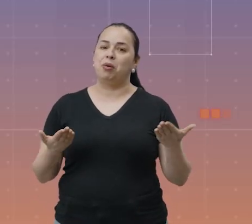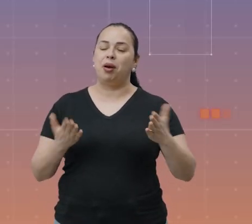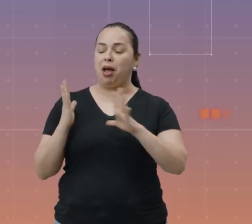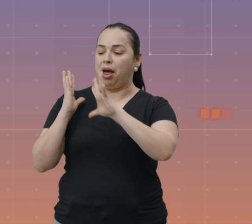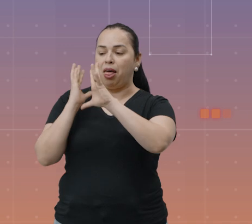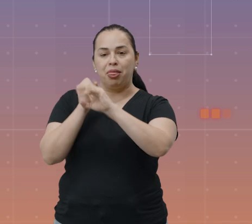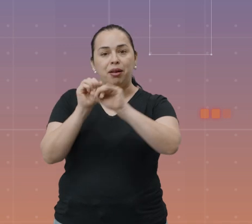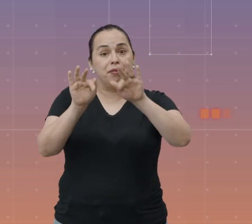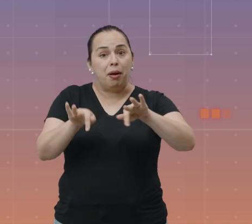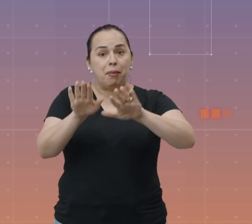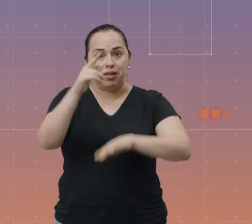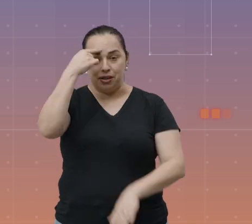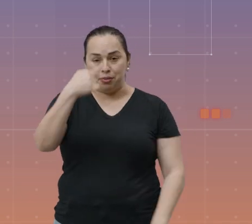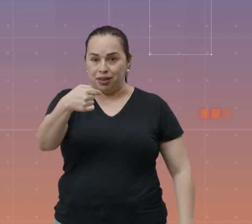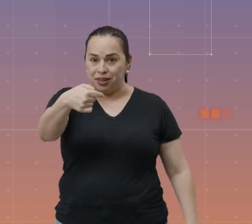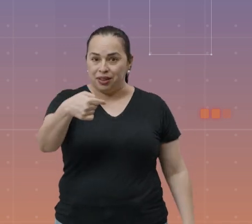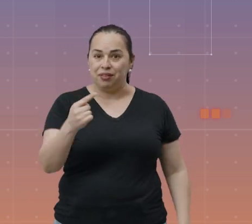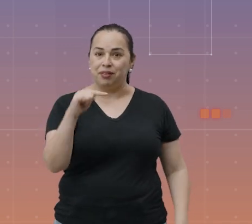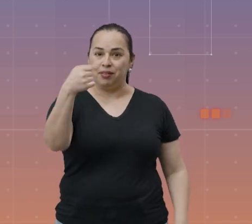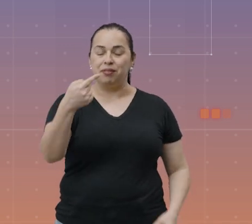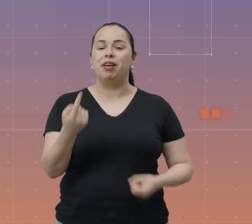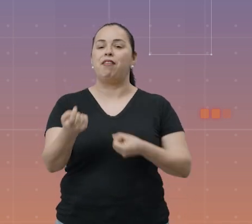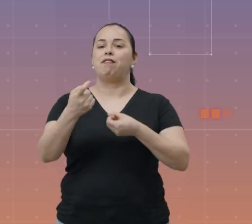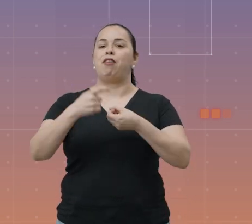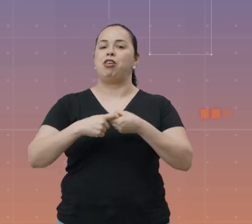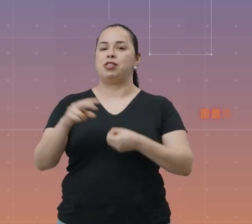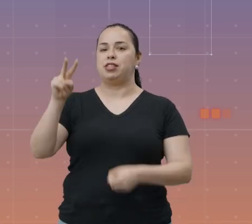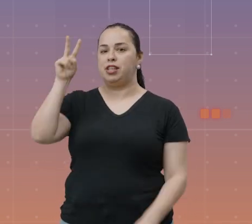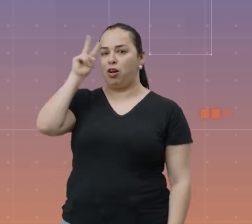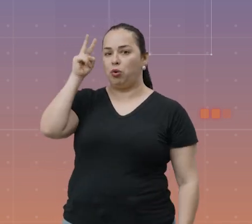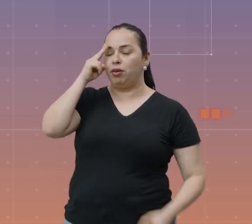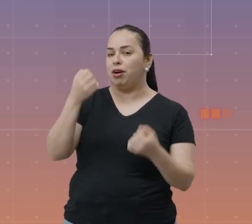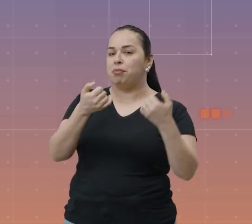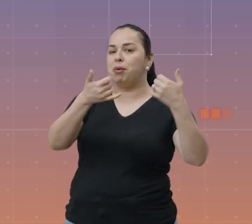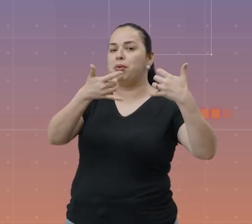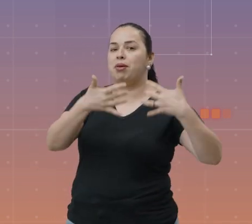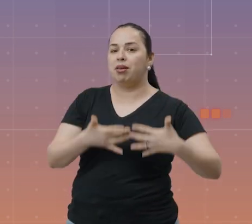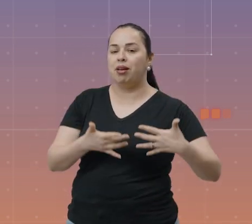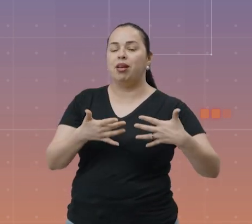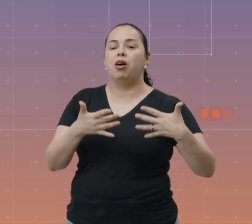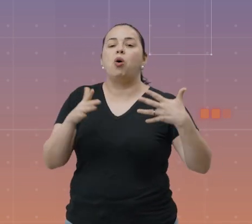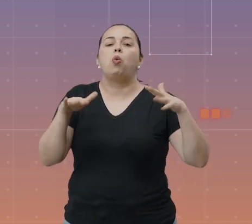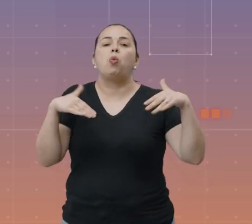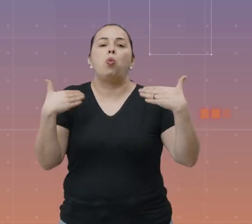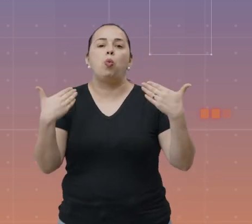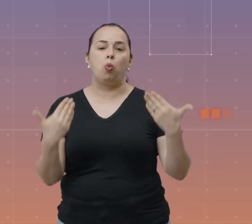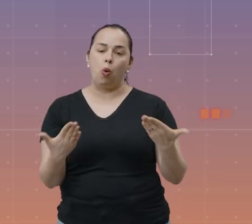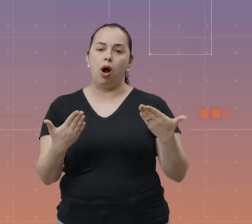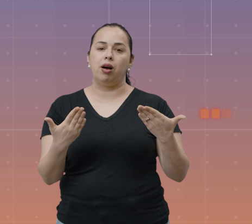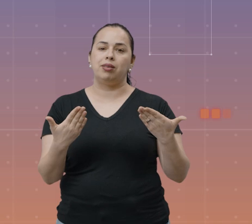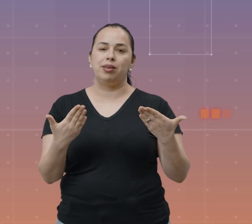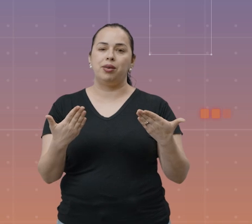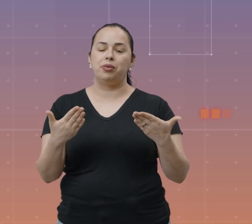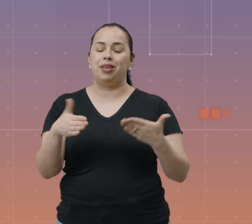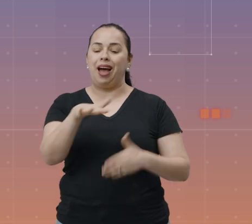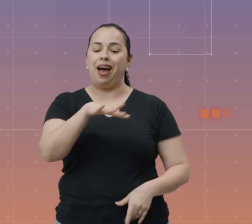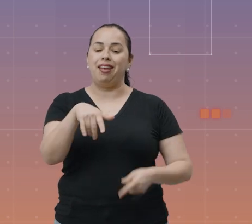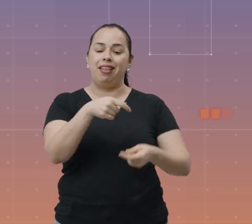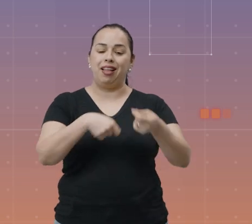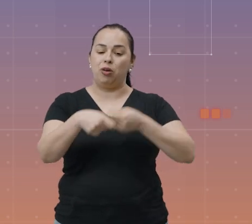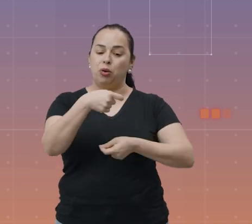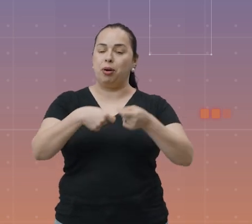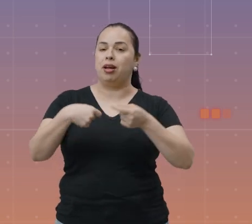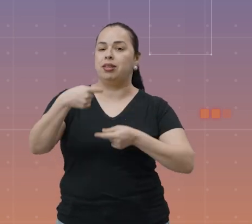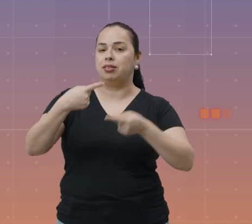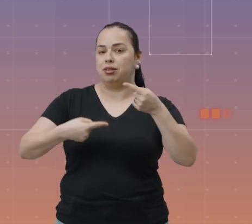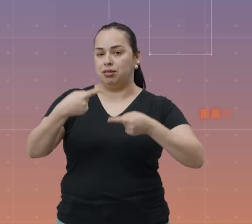por aqui, mas semana que vem tem mais. Na segunda, vamos abordar quais foram os principais debates na economia em